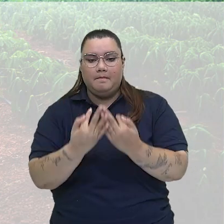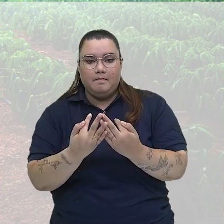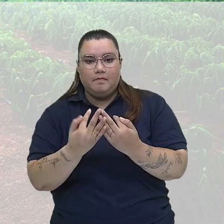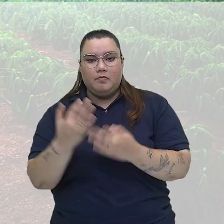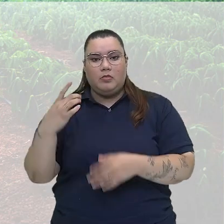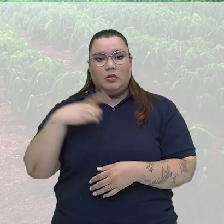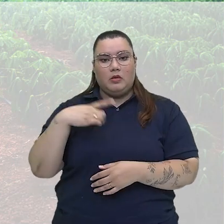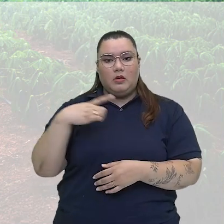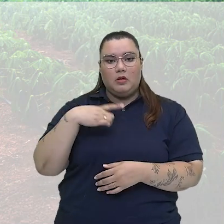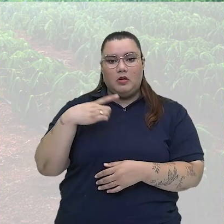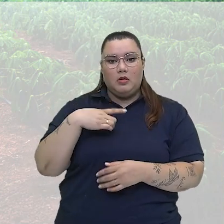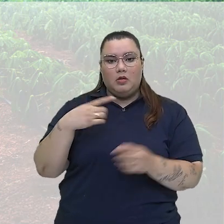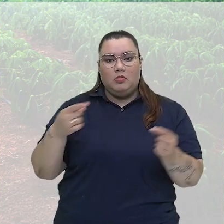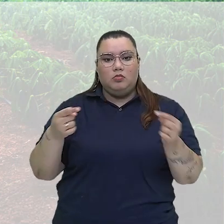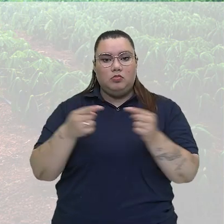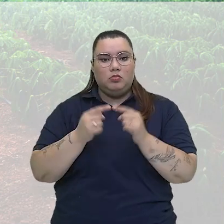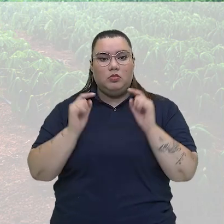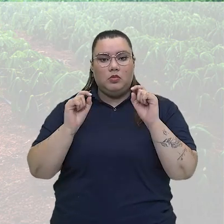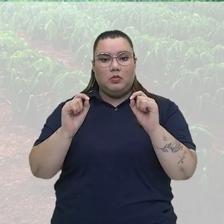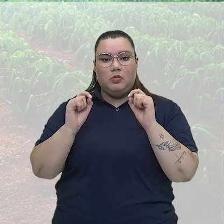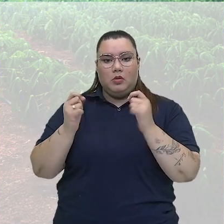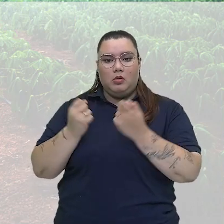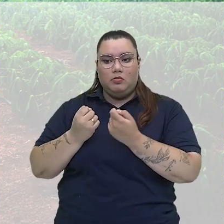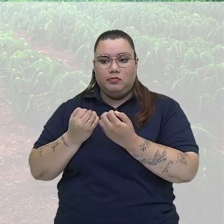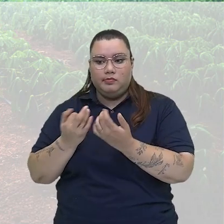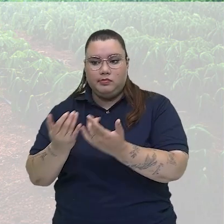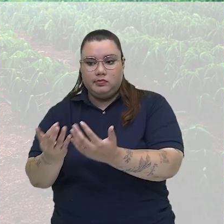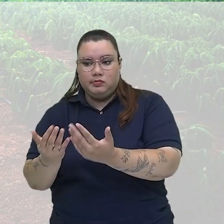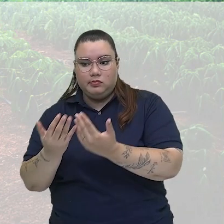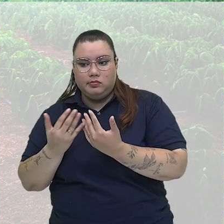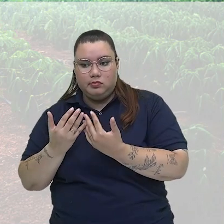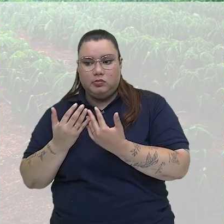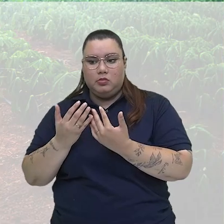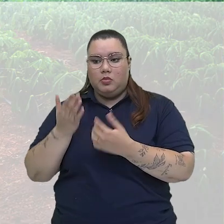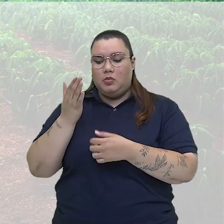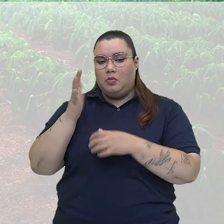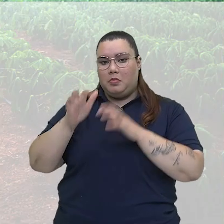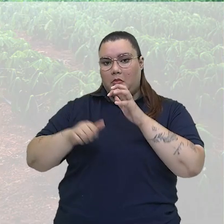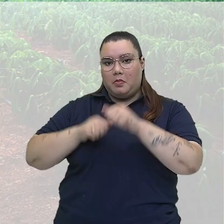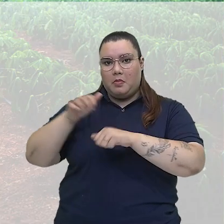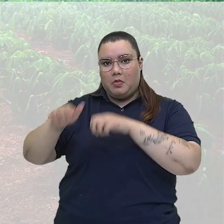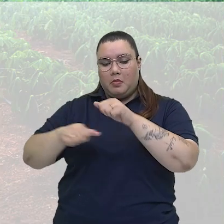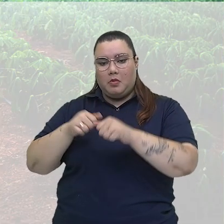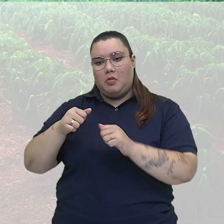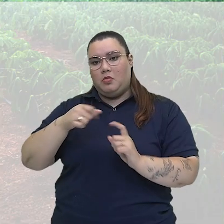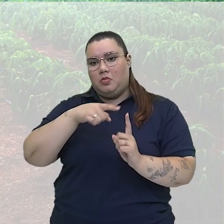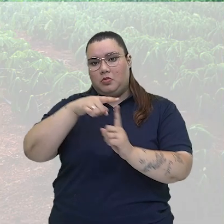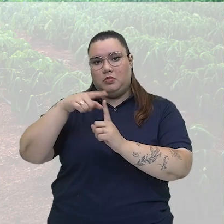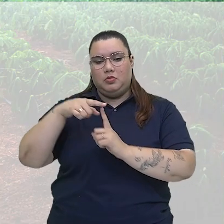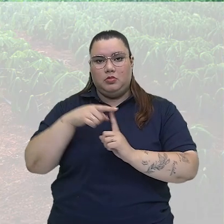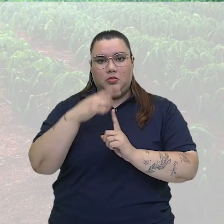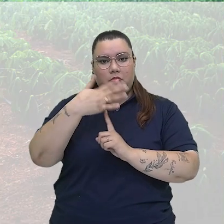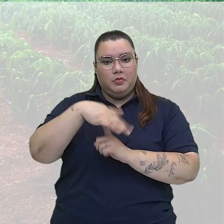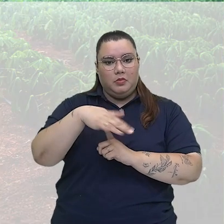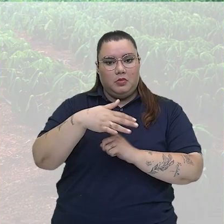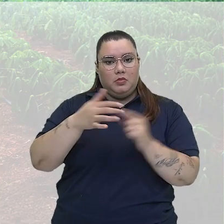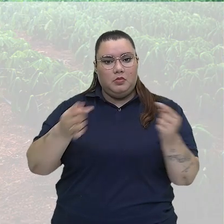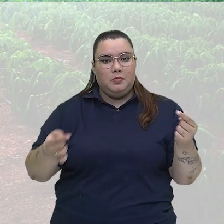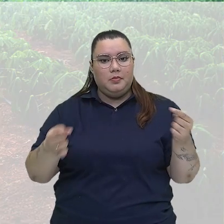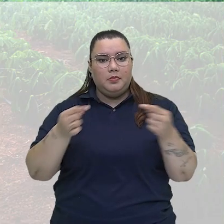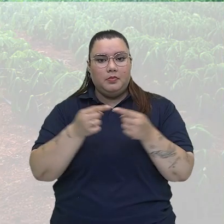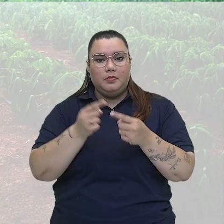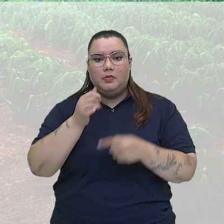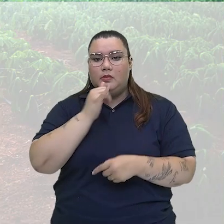elas fazem, por exemplo, a plantação ou a colheita de alguns tipos de vegetais baseado,